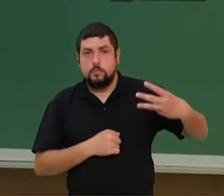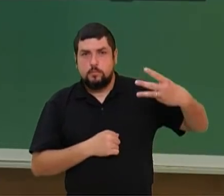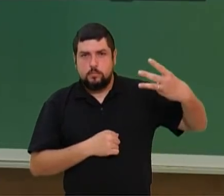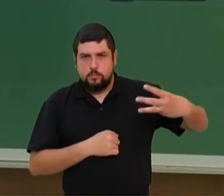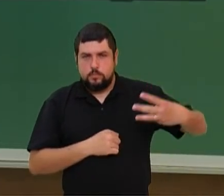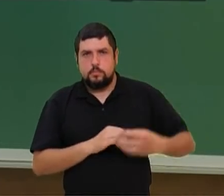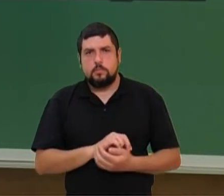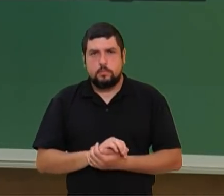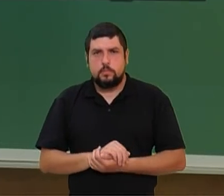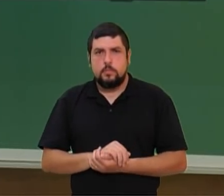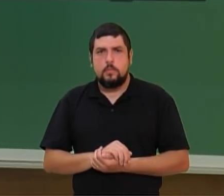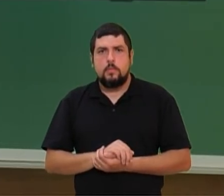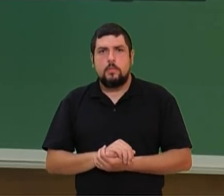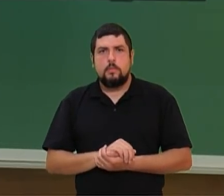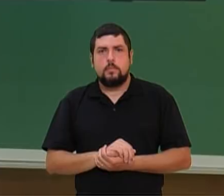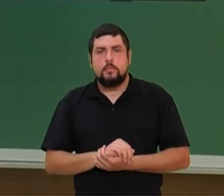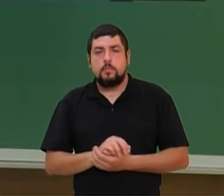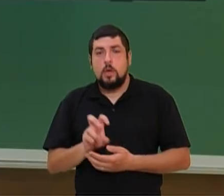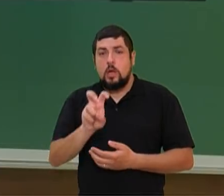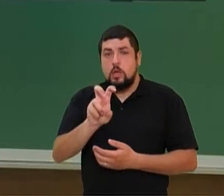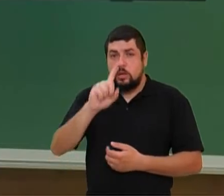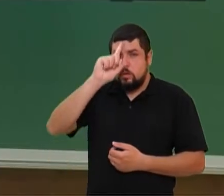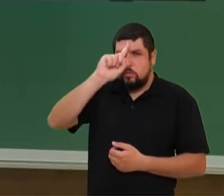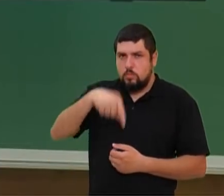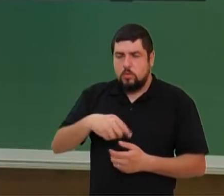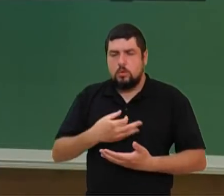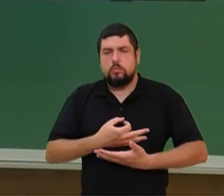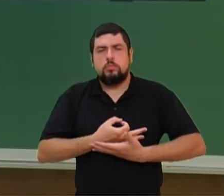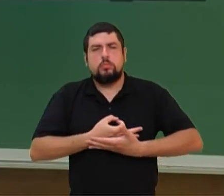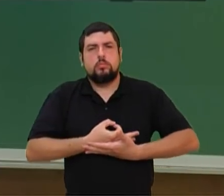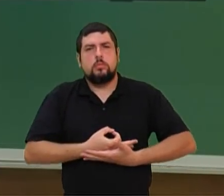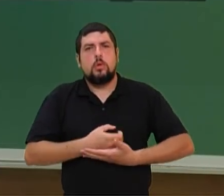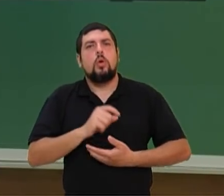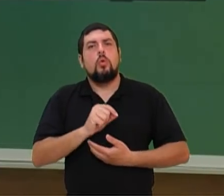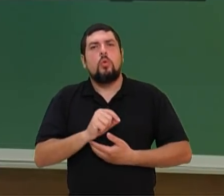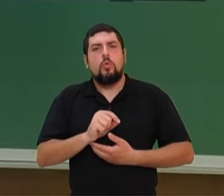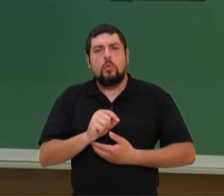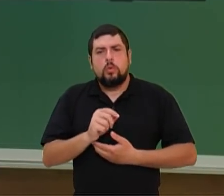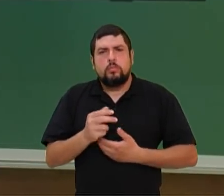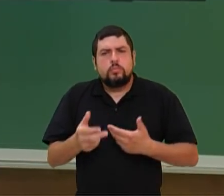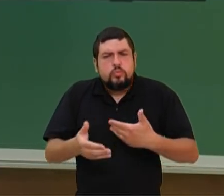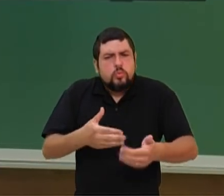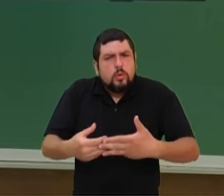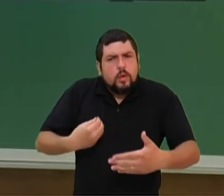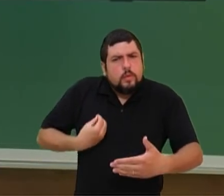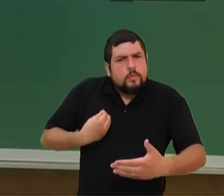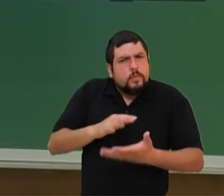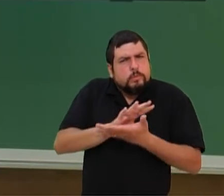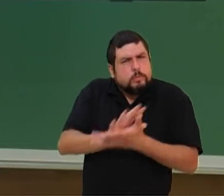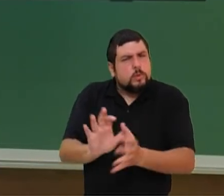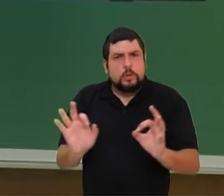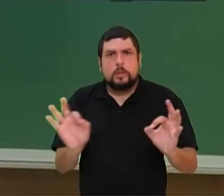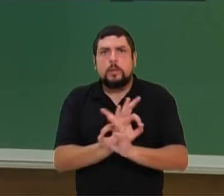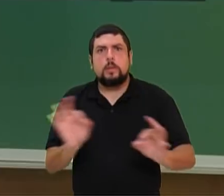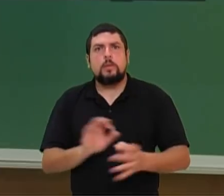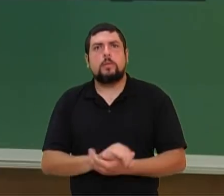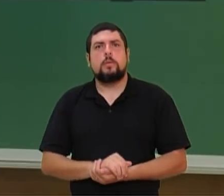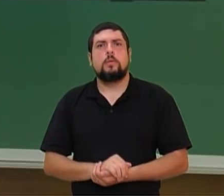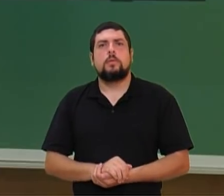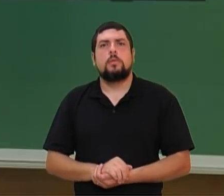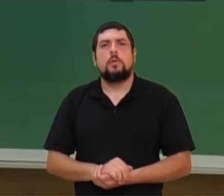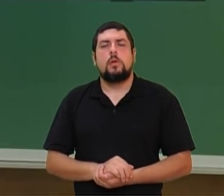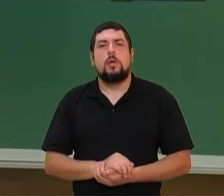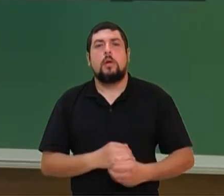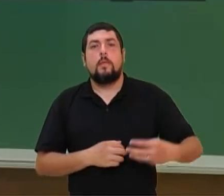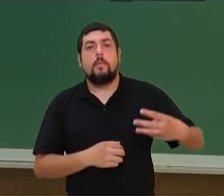questão, um dos 5 mandamentos budistas é não fazer mal a nenhuma criatura viva? E a última questão, o budismo